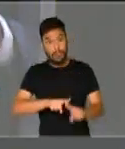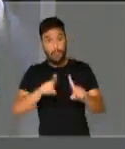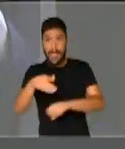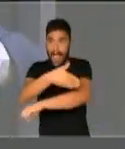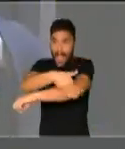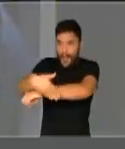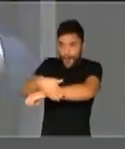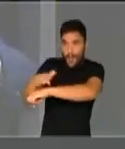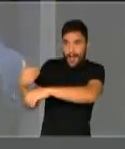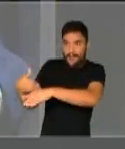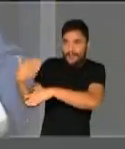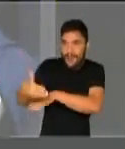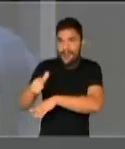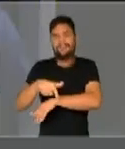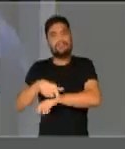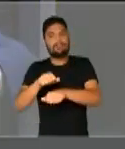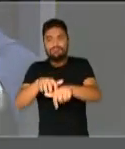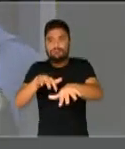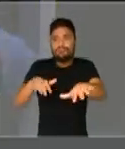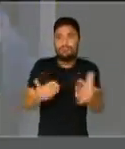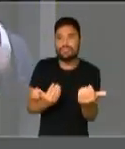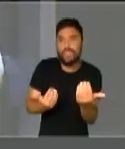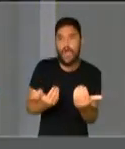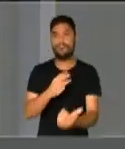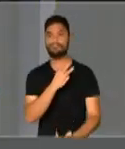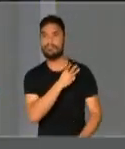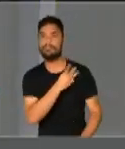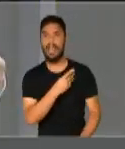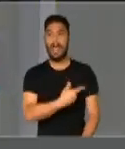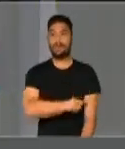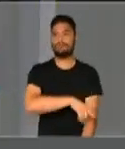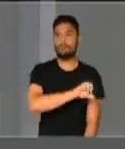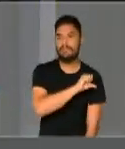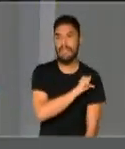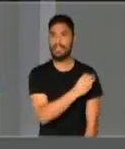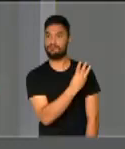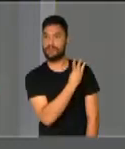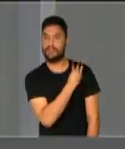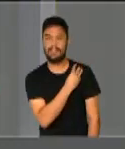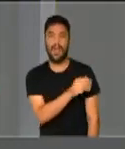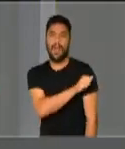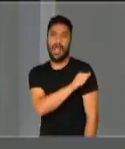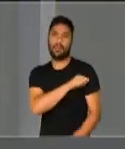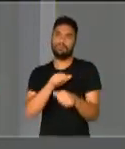esperança. Vão estar lotadas de jovens do ensino médio, do ensino fundamental. Vão estar...